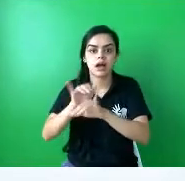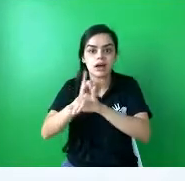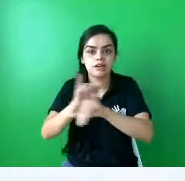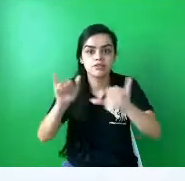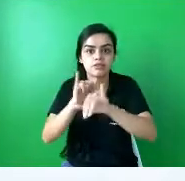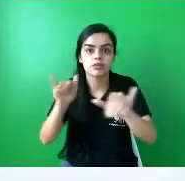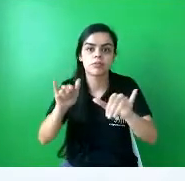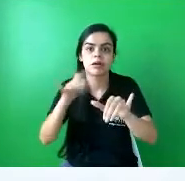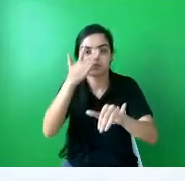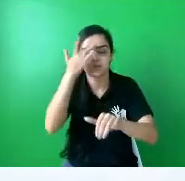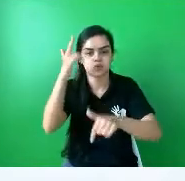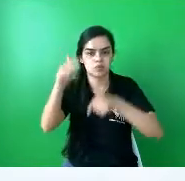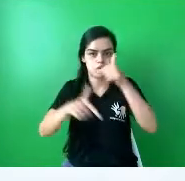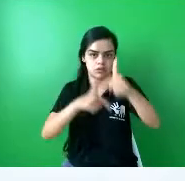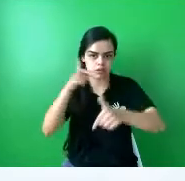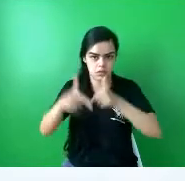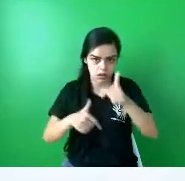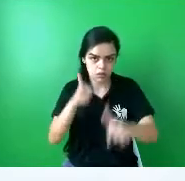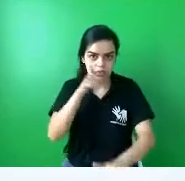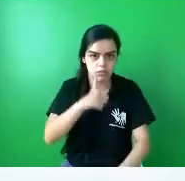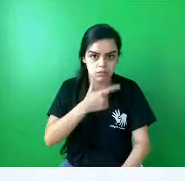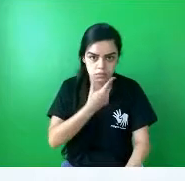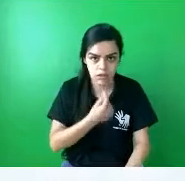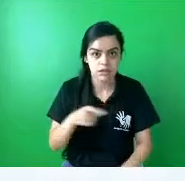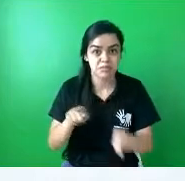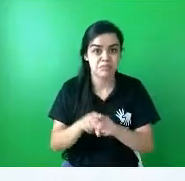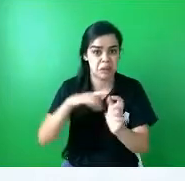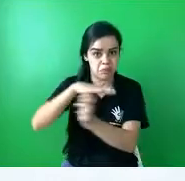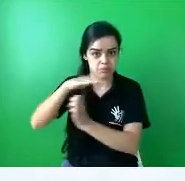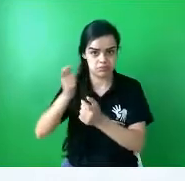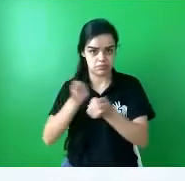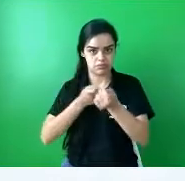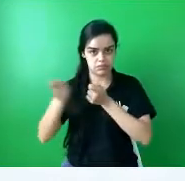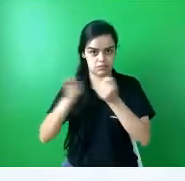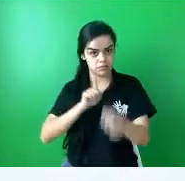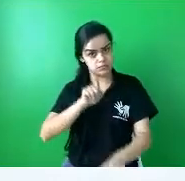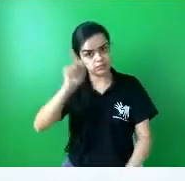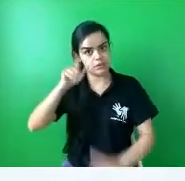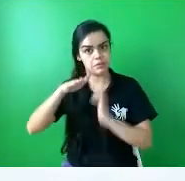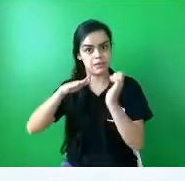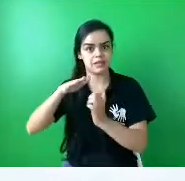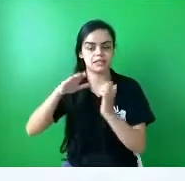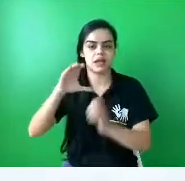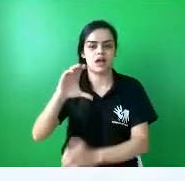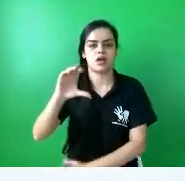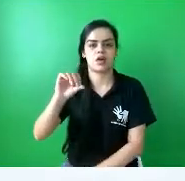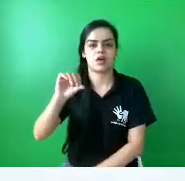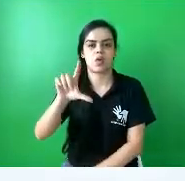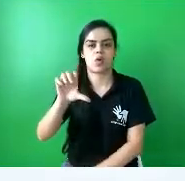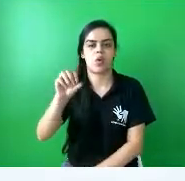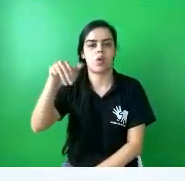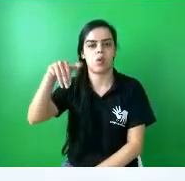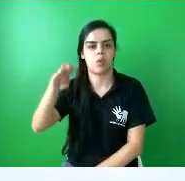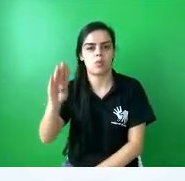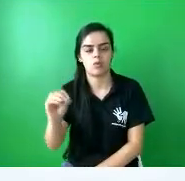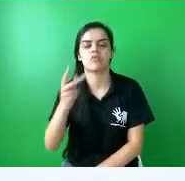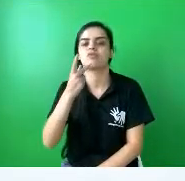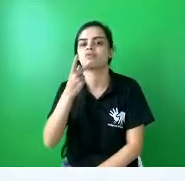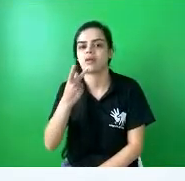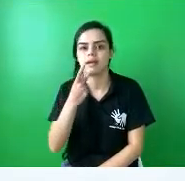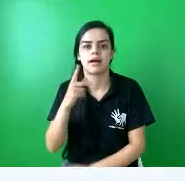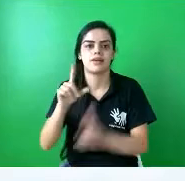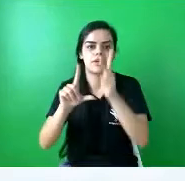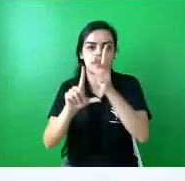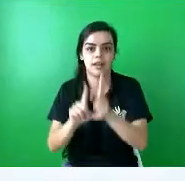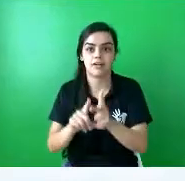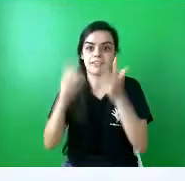eu estive na Fermax, uma empresa da região de Colombo, nós estamos fazendo uma negociação, e lá os trabalhadores falaram sobre a live.